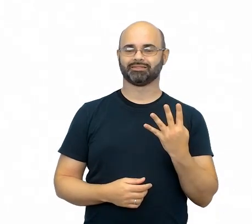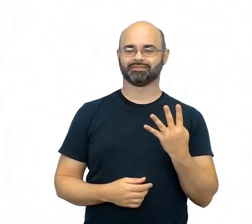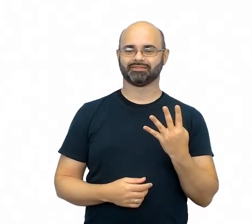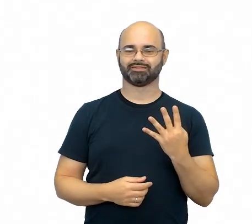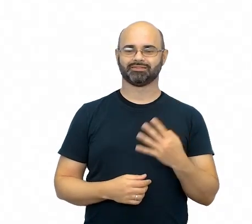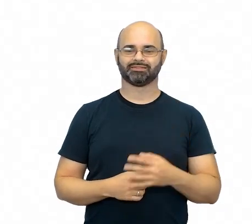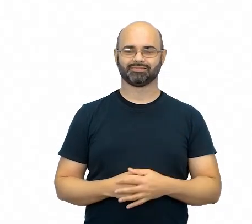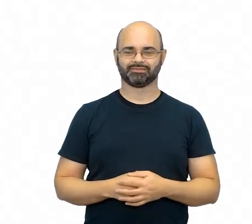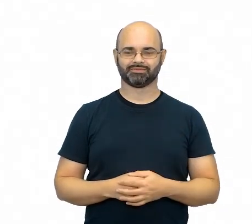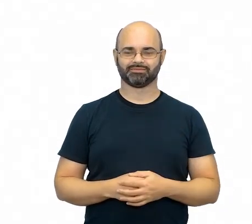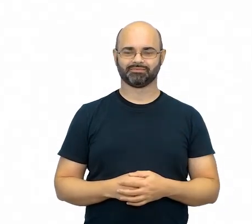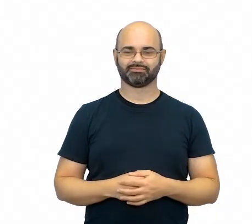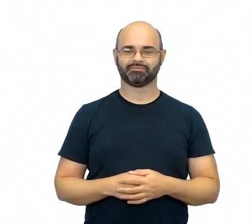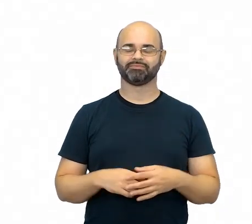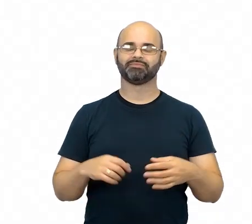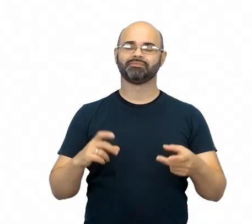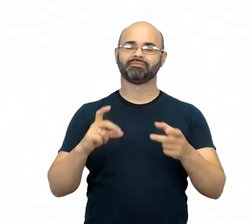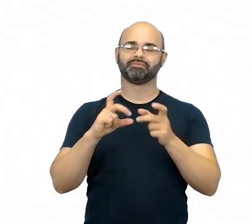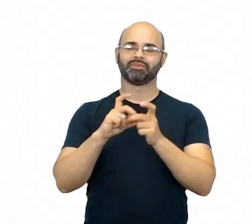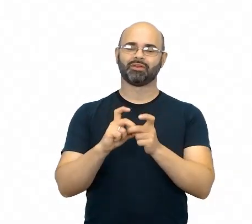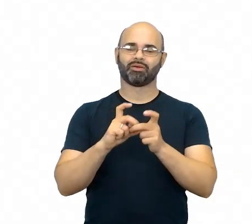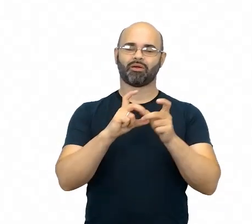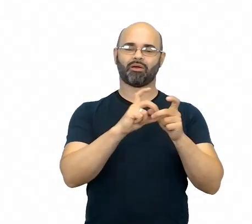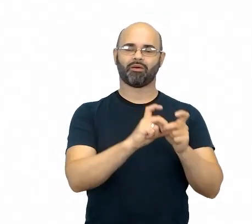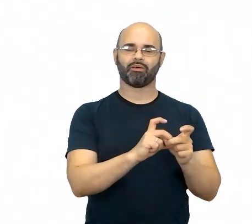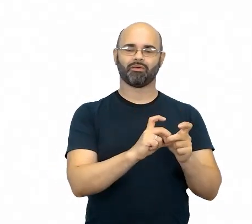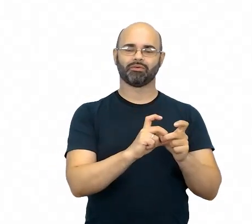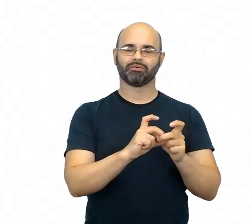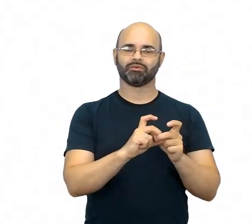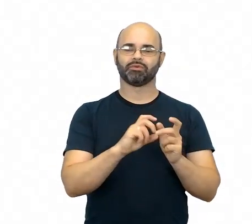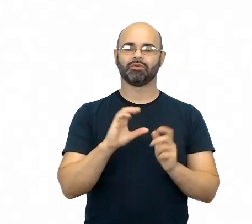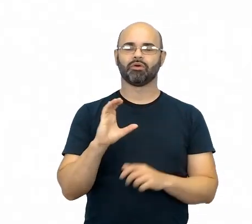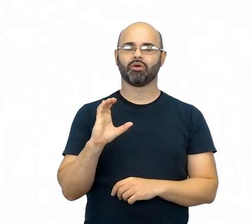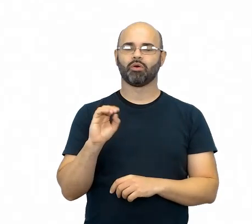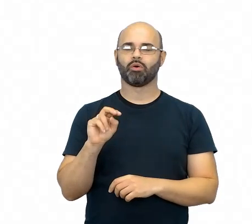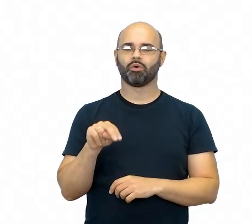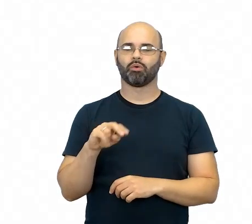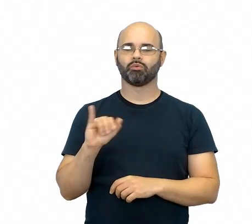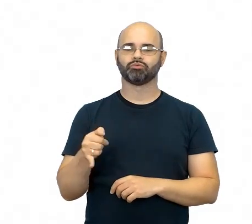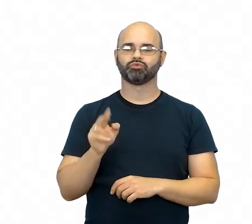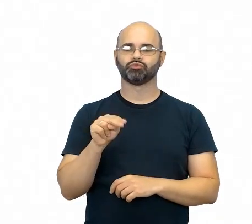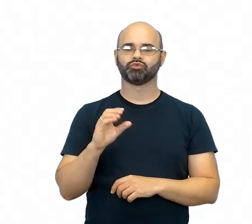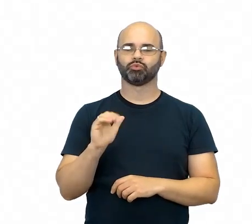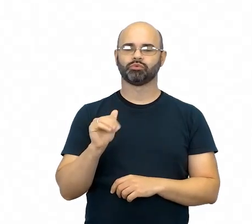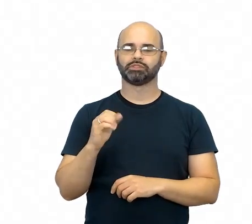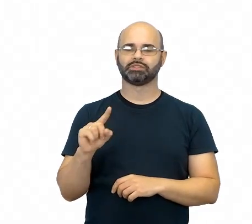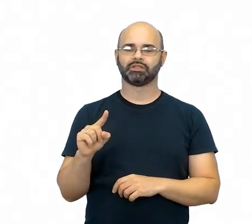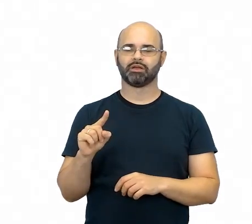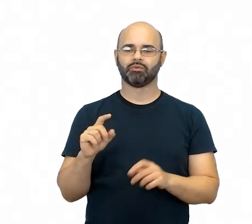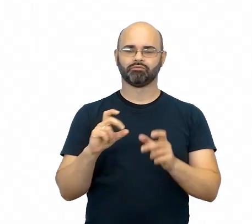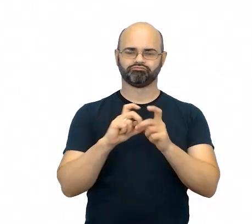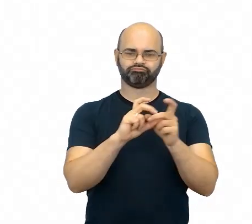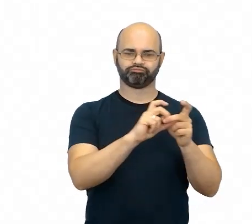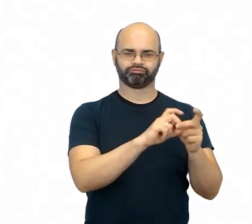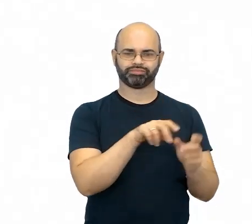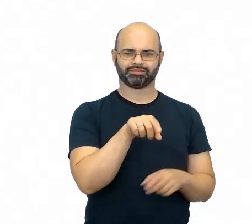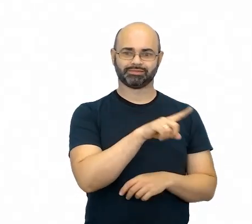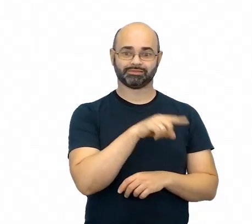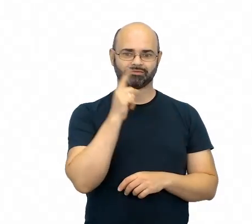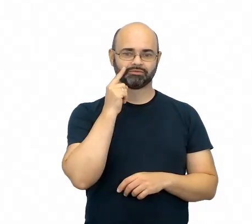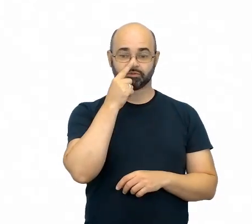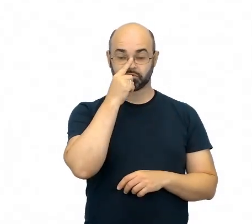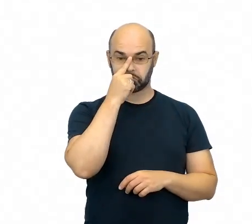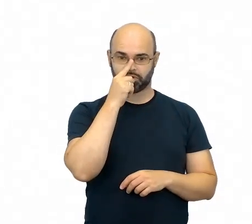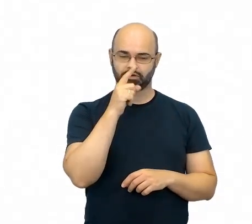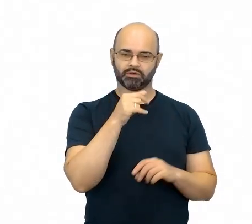analisar as conjunções presentes nos comentários e identificar o tipo de relação que estabelecem, se é de